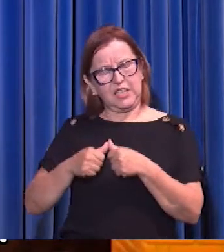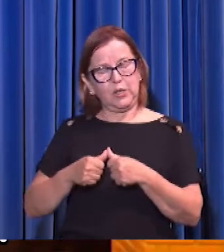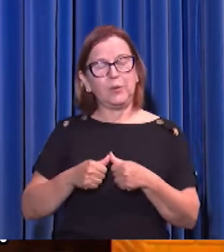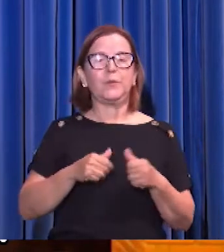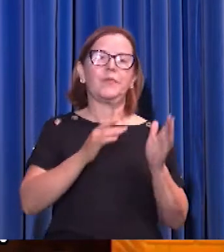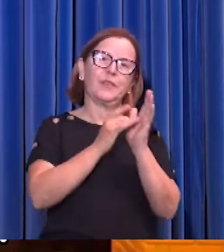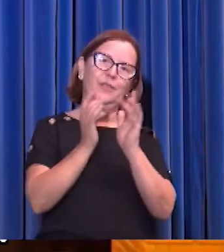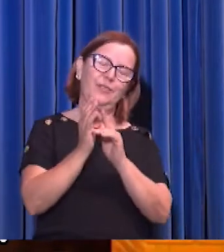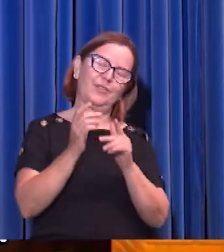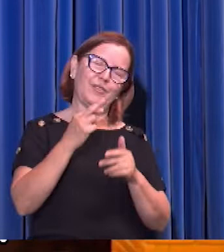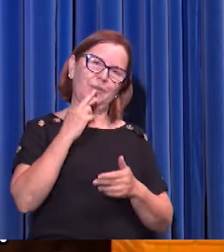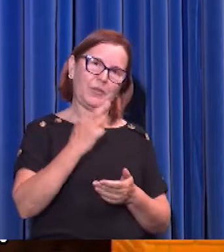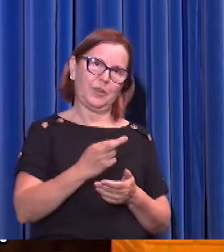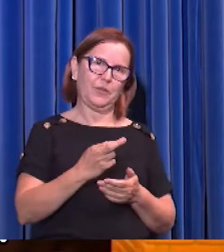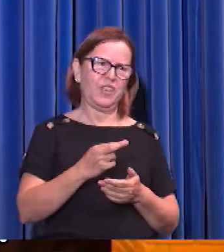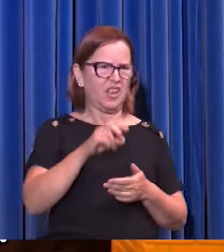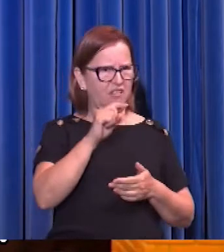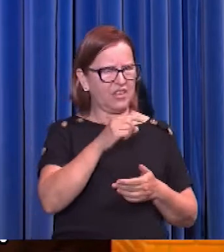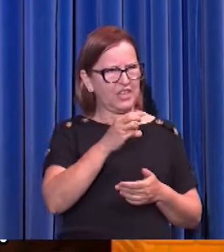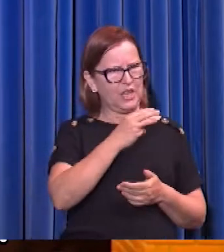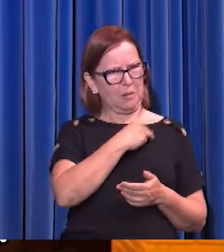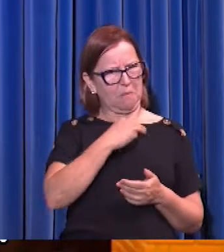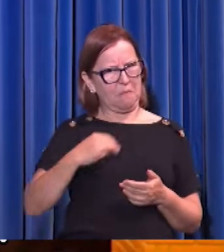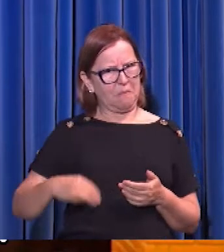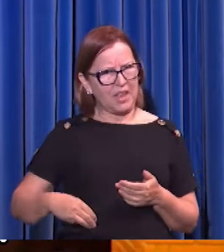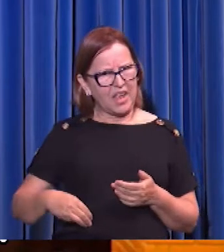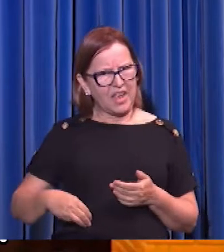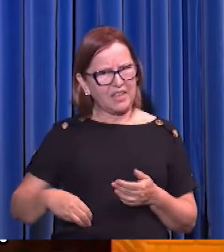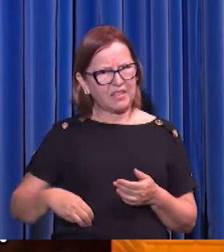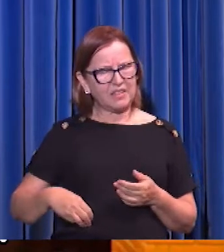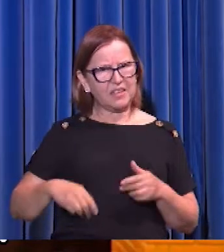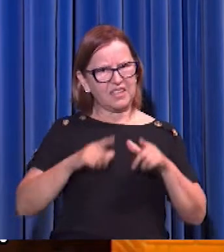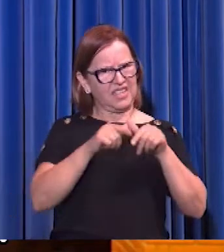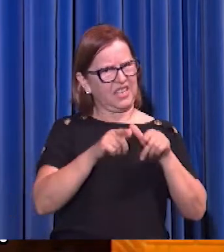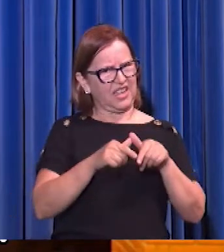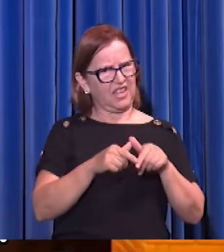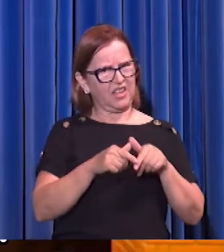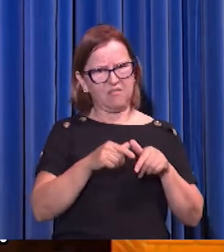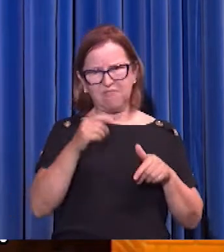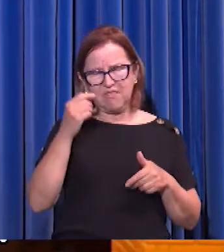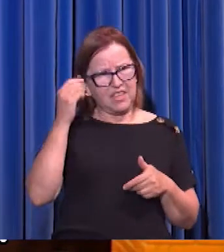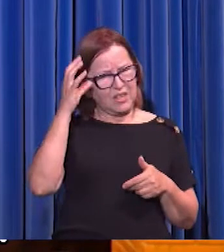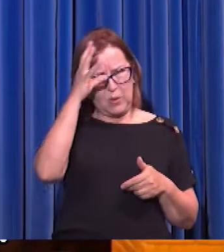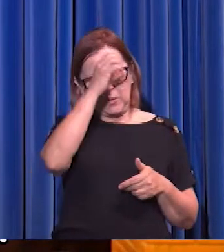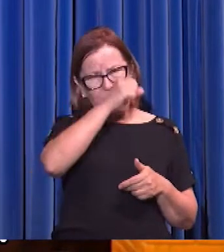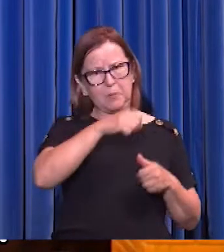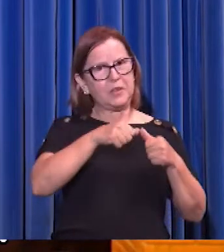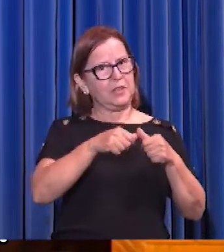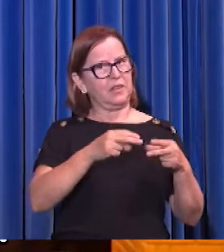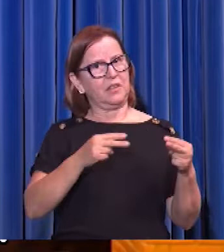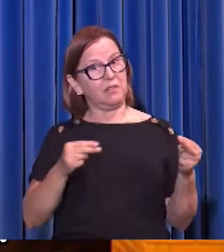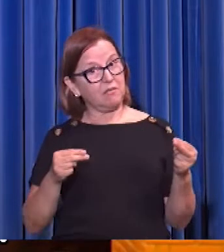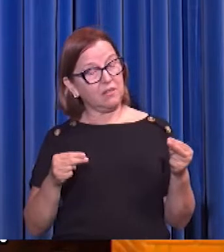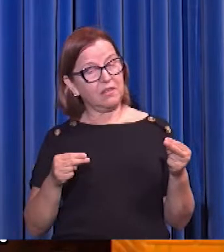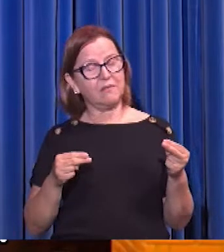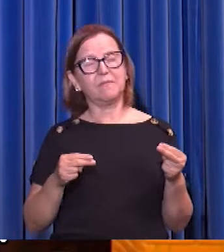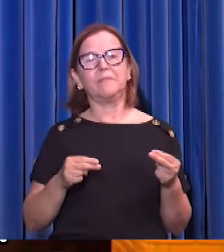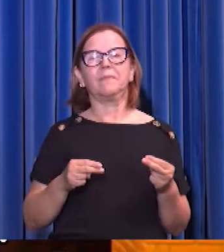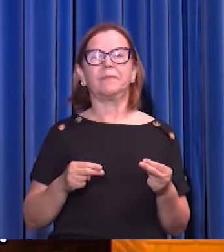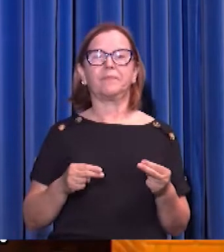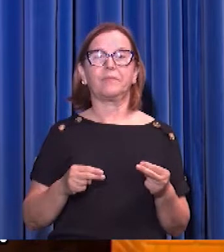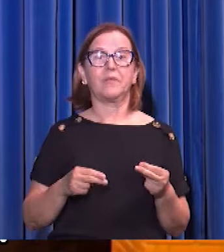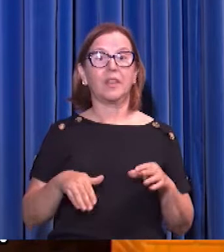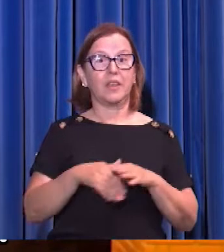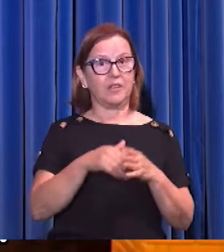Jesus: tu és mestre em Israel e não compreendes estas coisas?